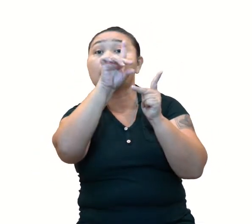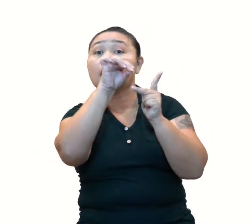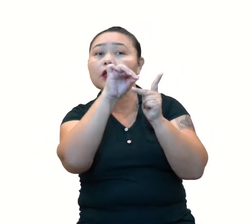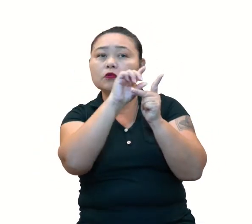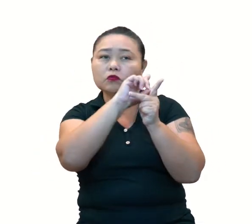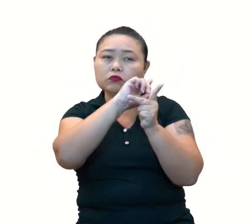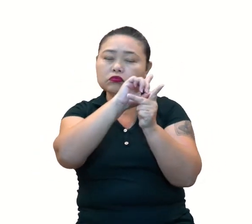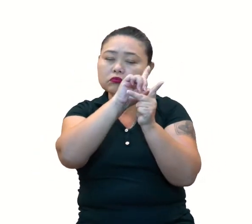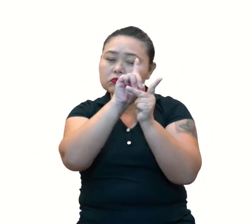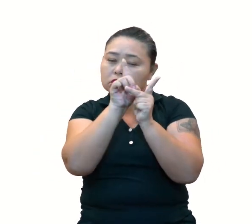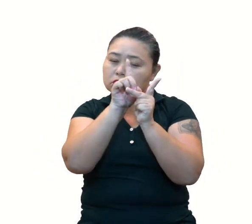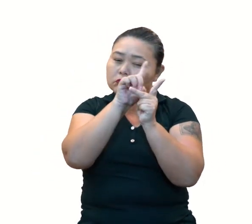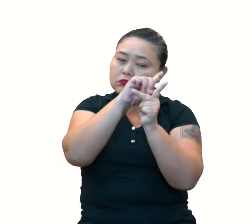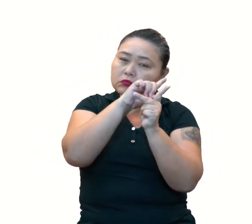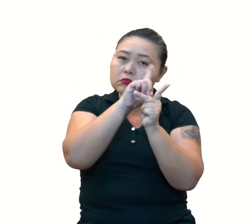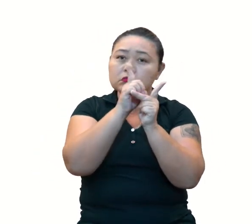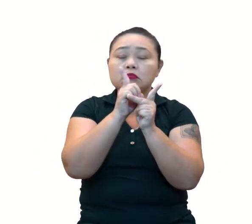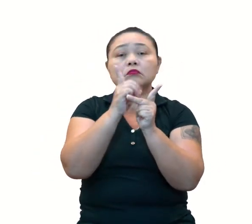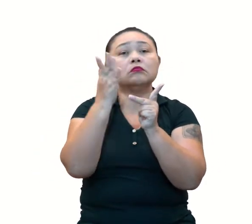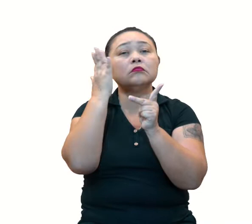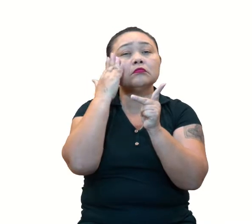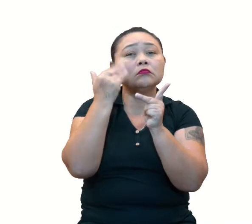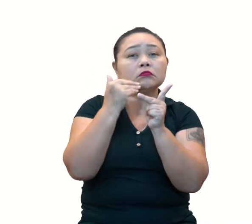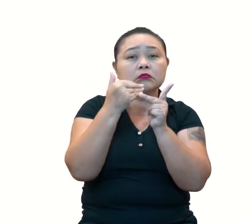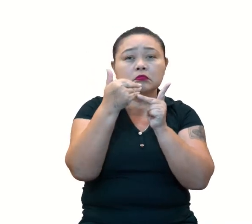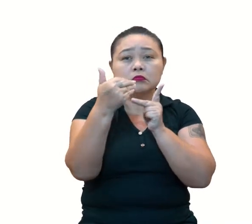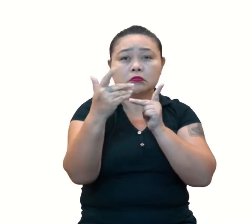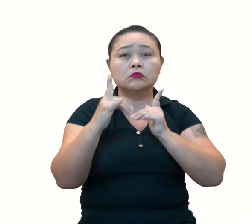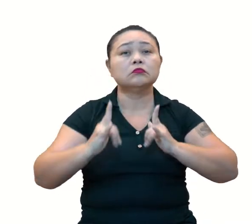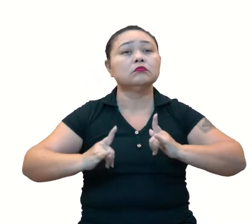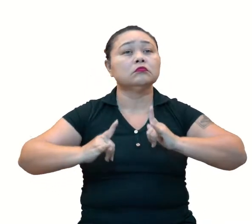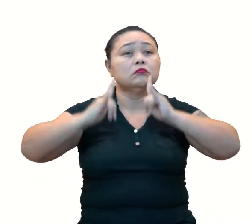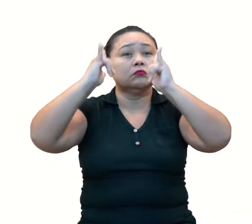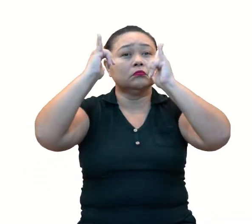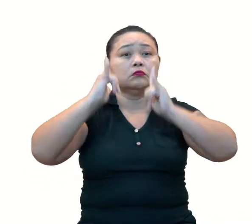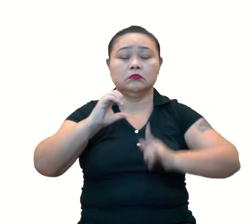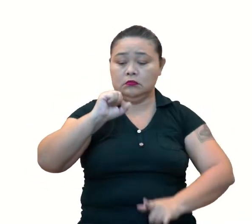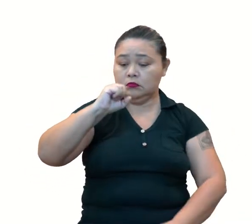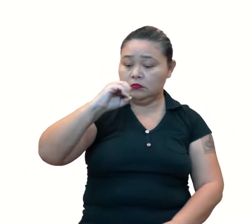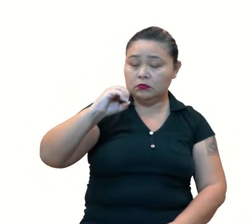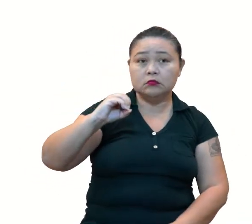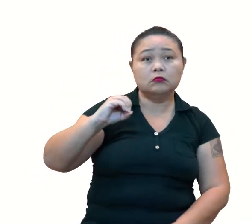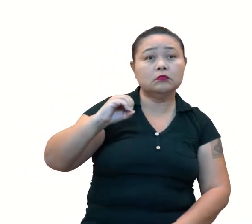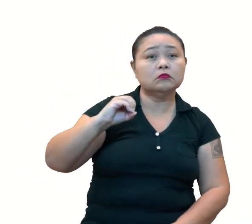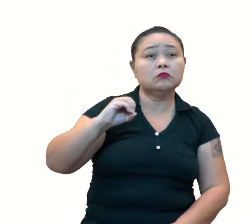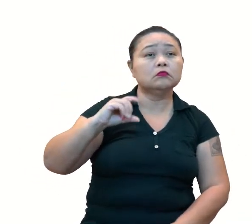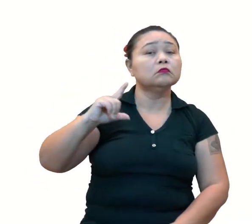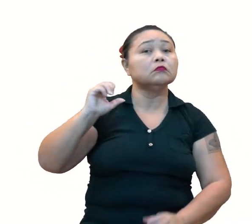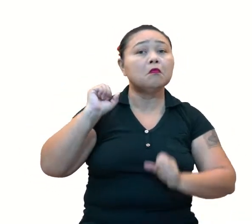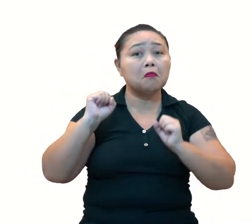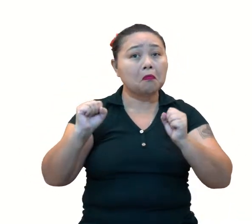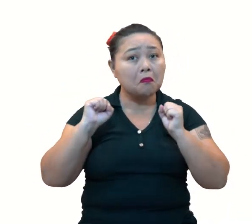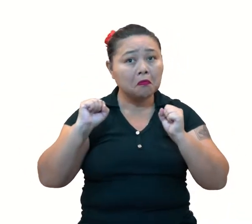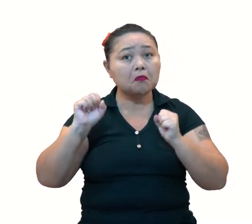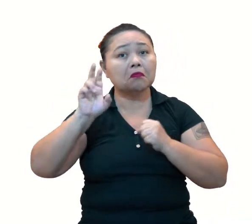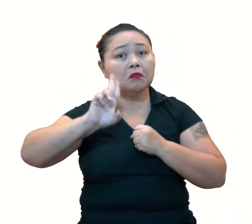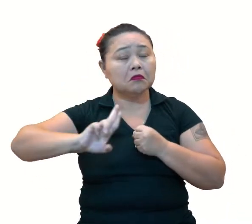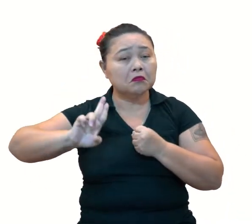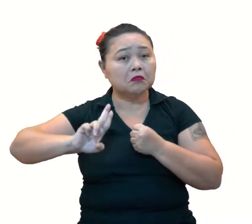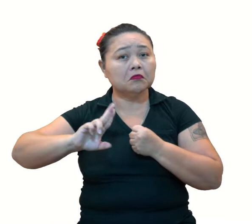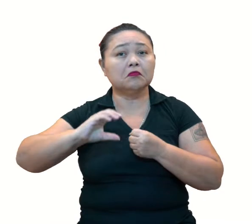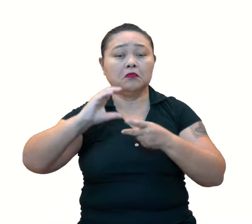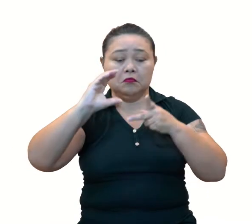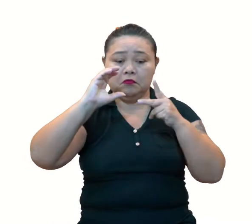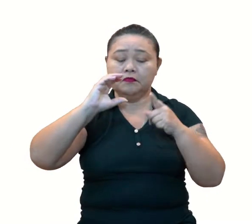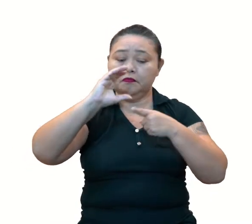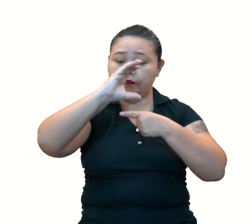direção. E claro, já sei a minha distância até o prédio, que é 80 metros. né? E aí a gente pode usar, então, cateto